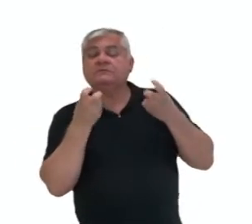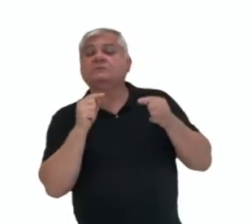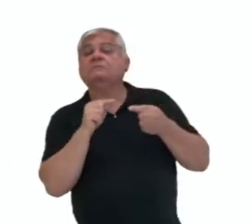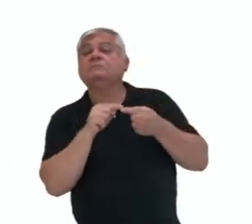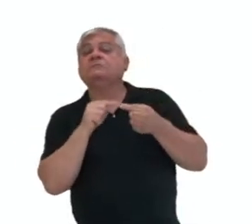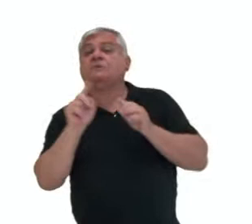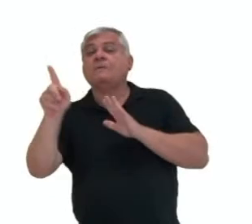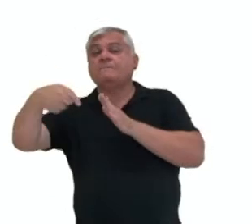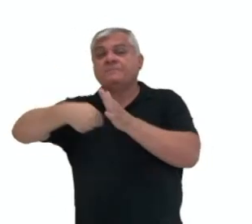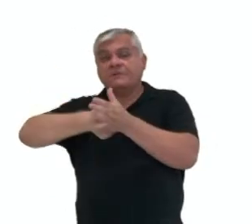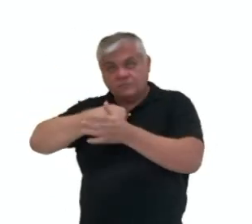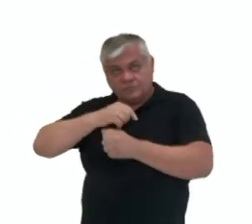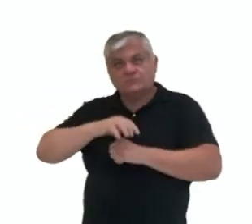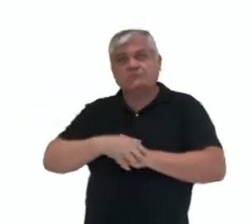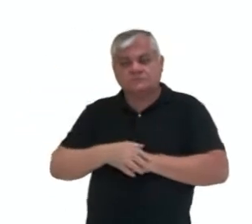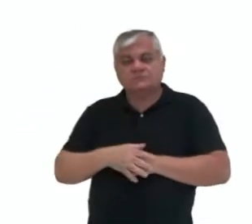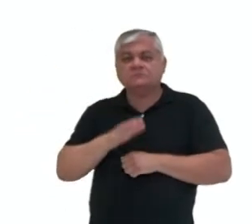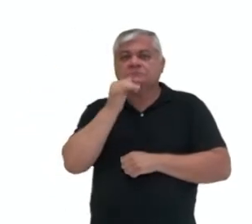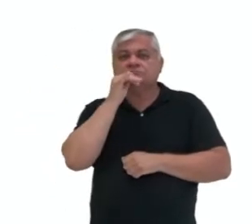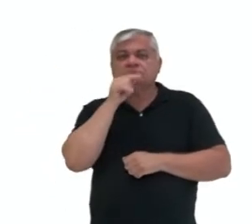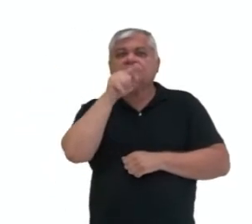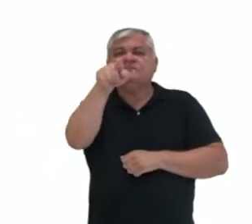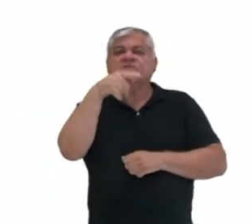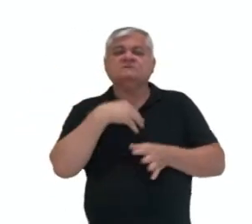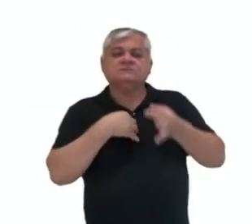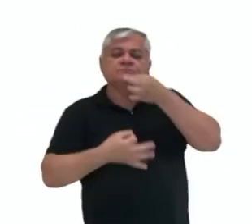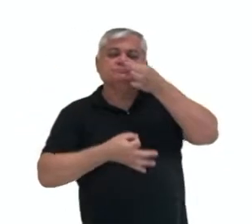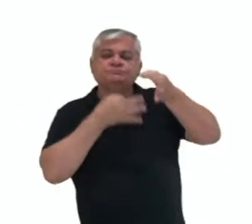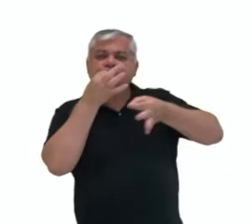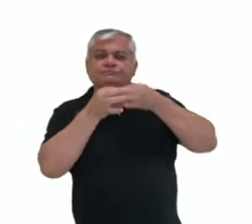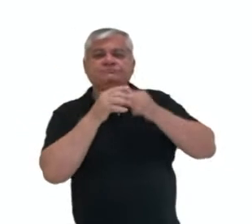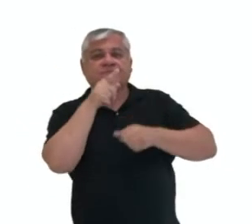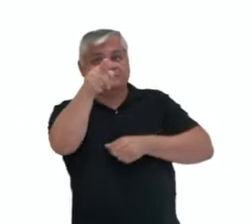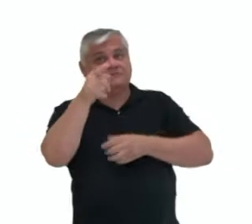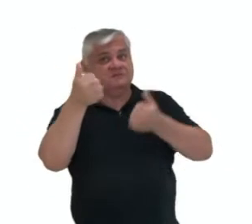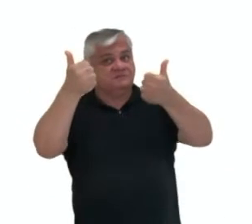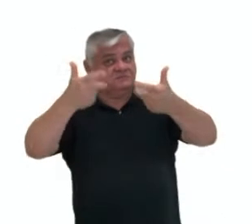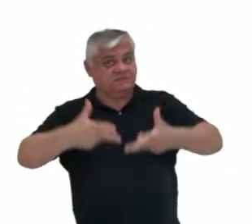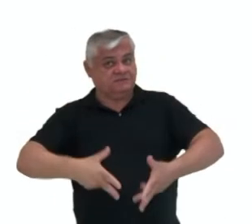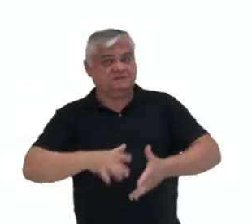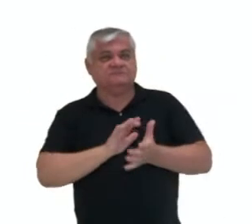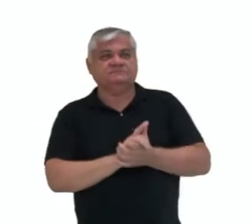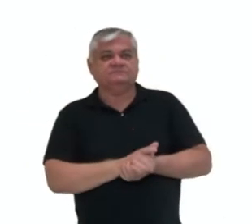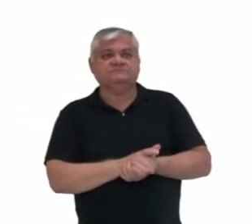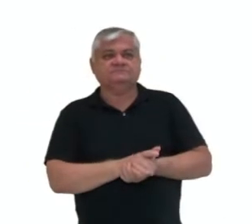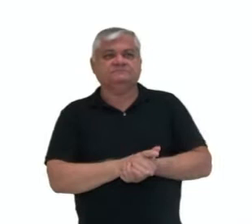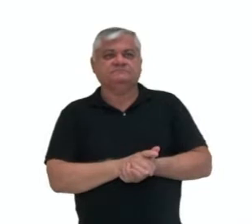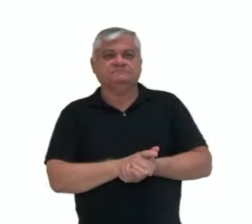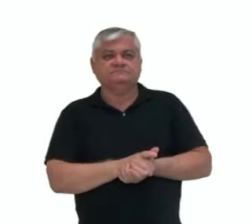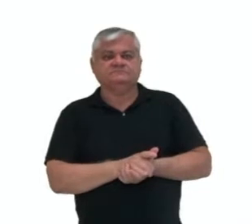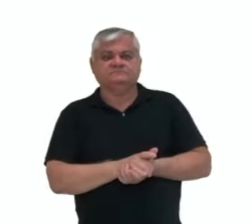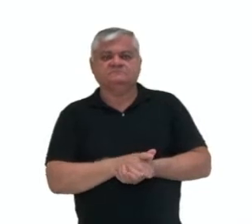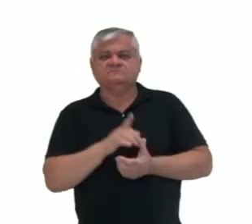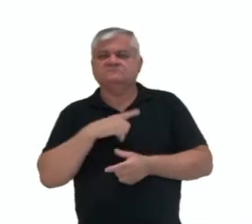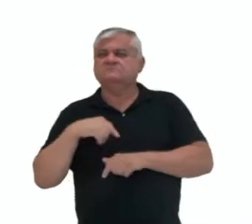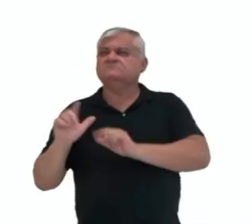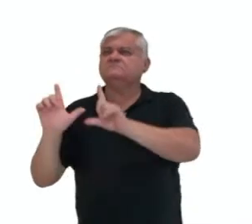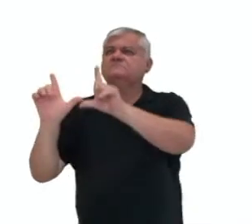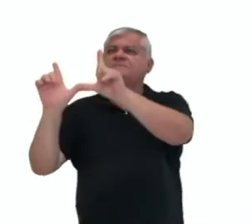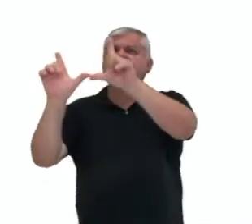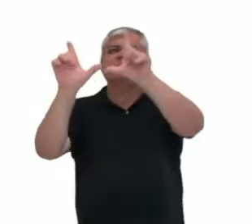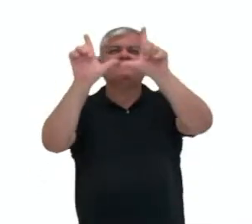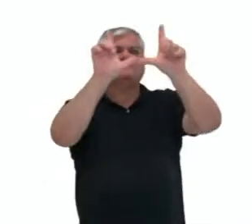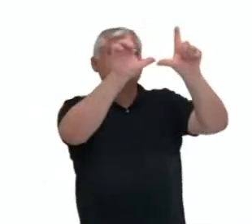questão, uma breve descrição da crítica presente no texto. Então, vamos reler. Há tantos quadros na parede, há